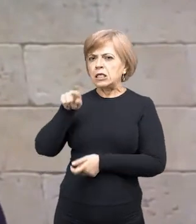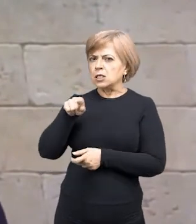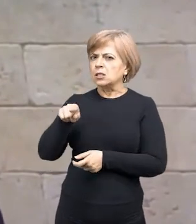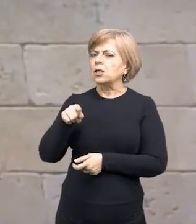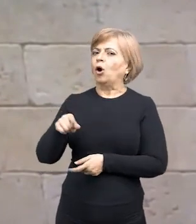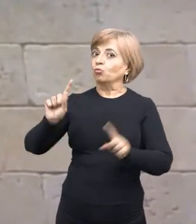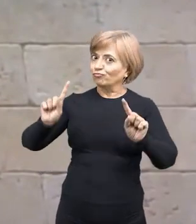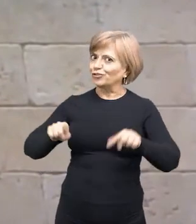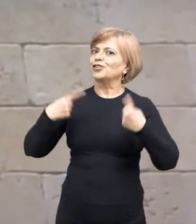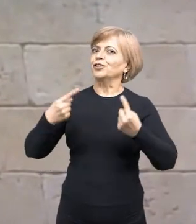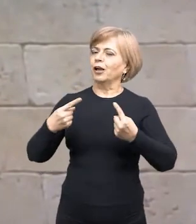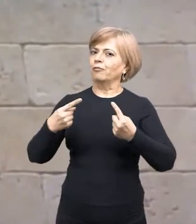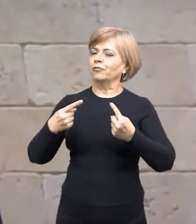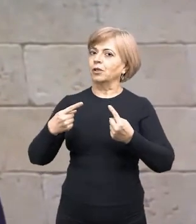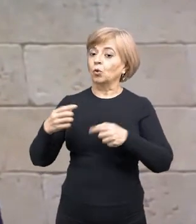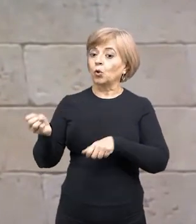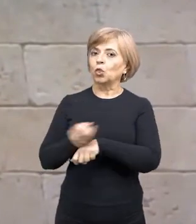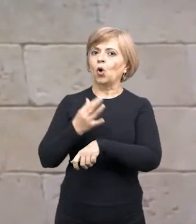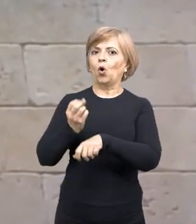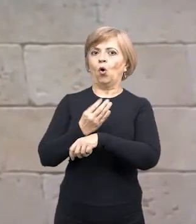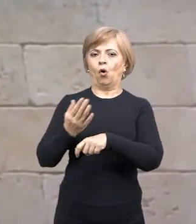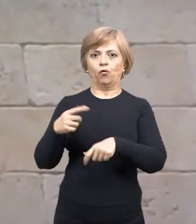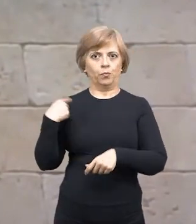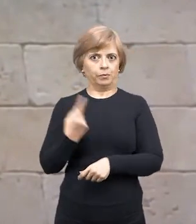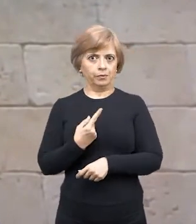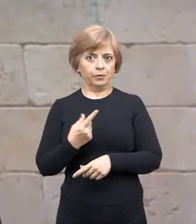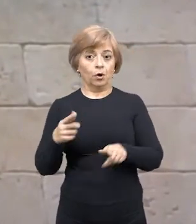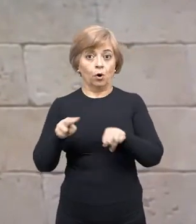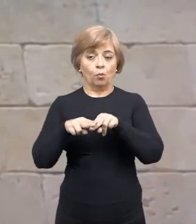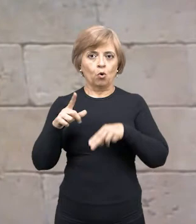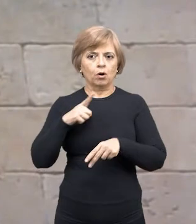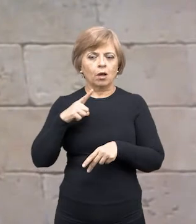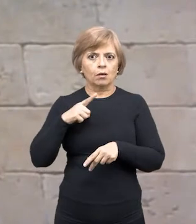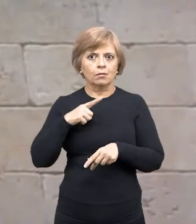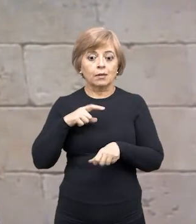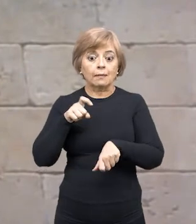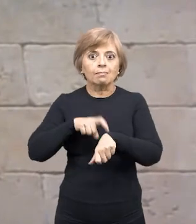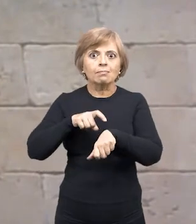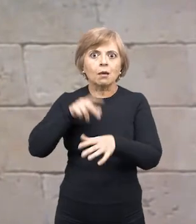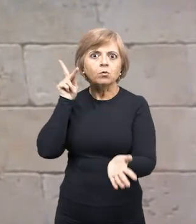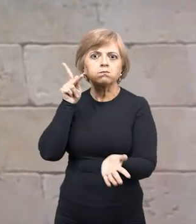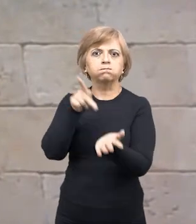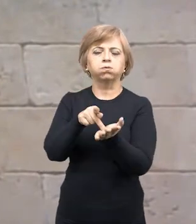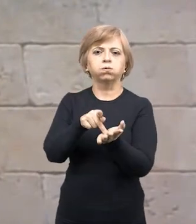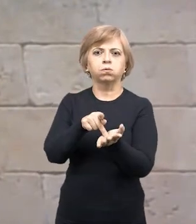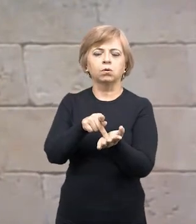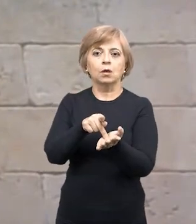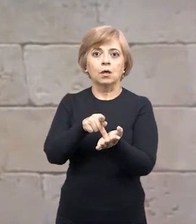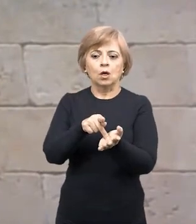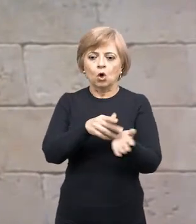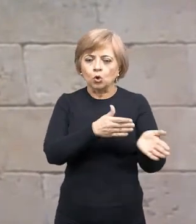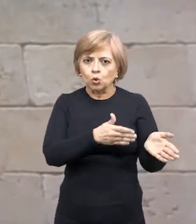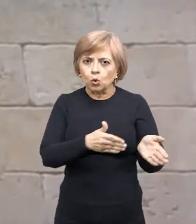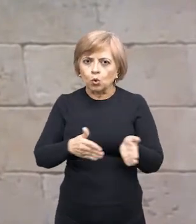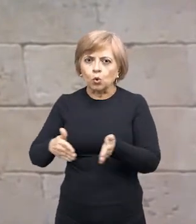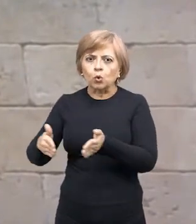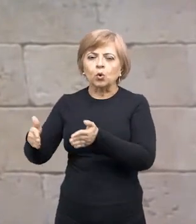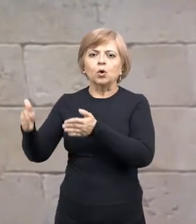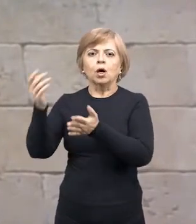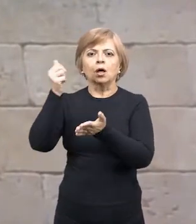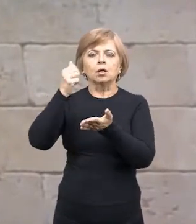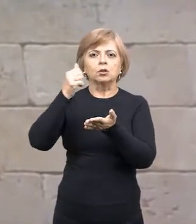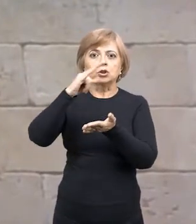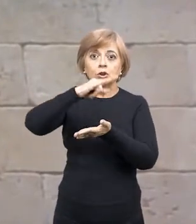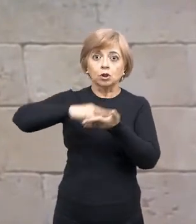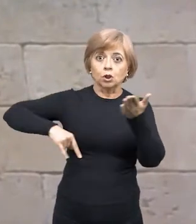Força Tarefa e uma grande inovação. Nós conseguimos fazer ação em tempo real, uma atuação durante a celebração do